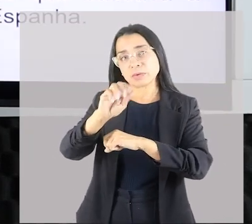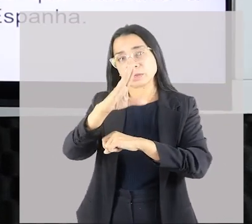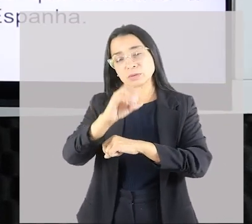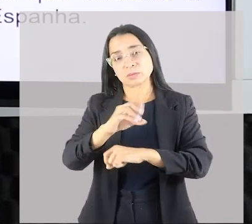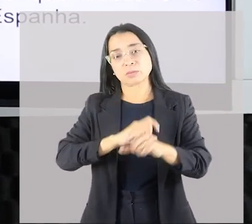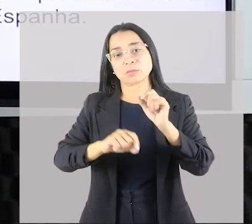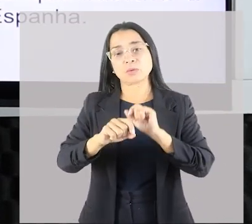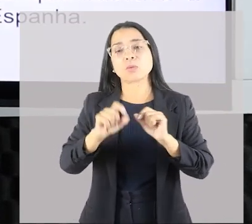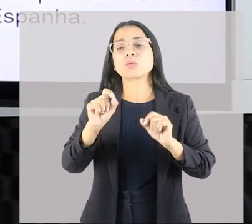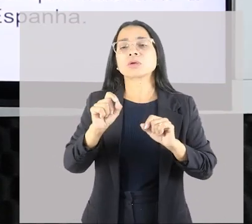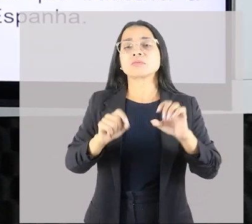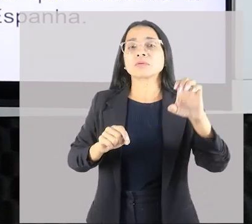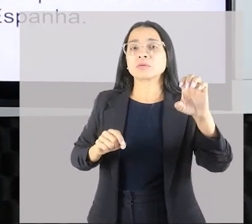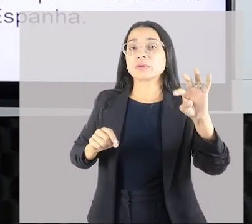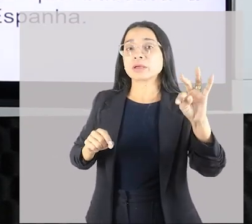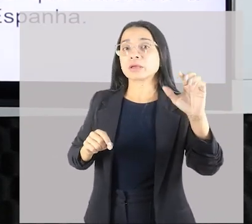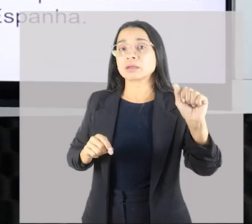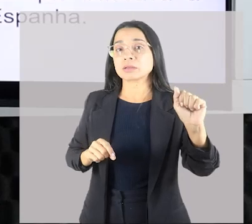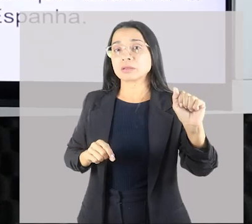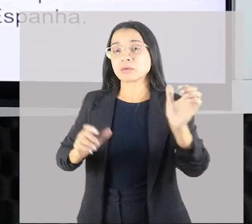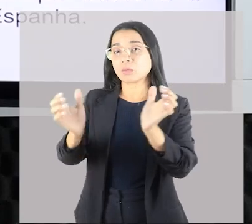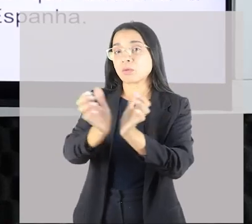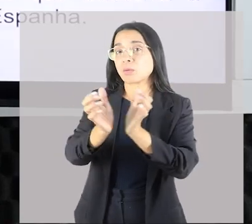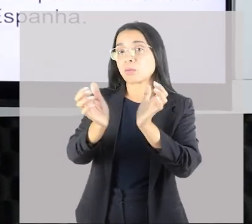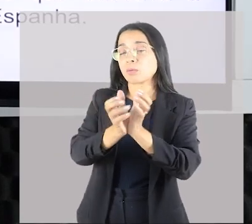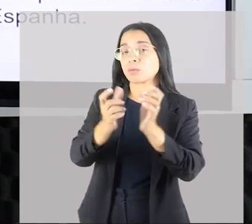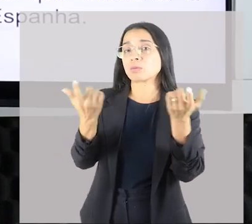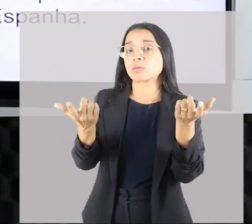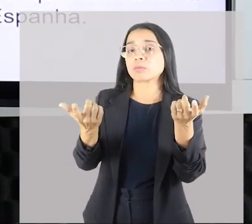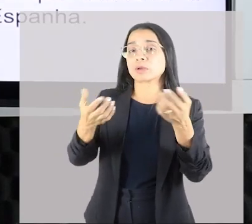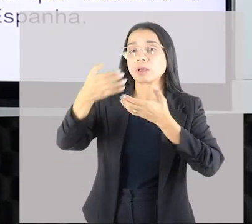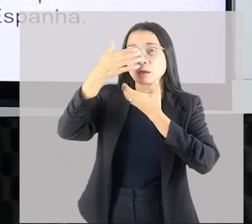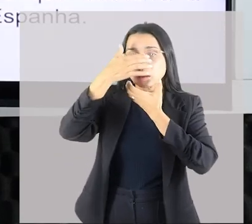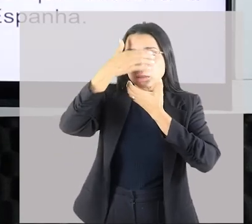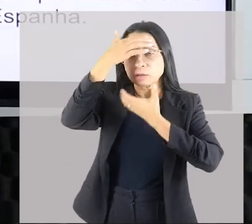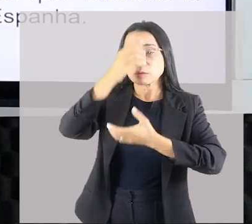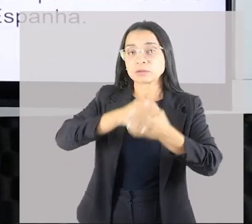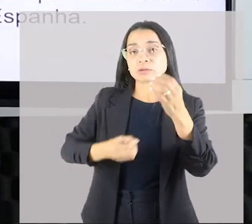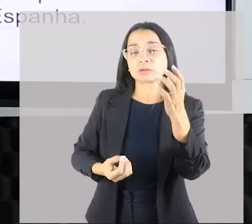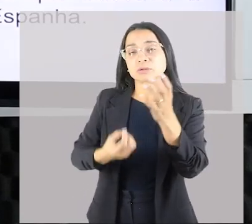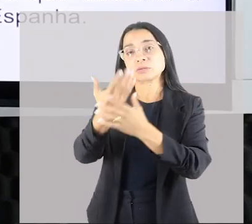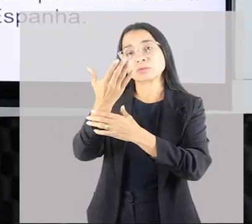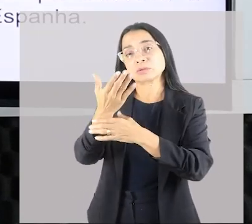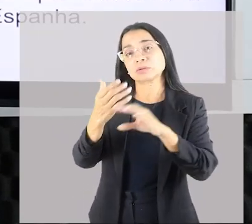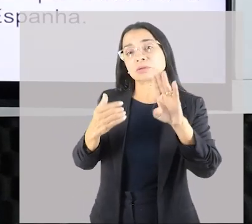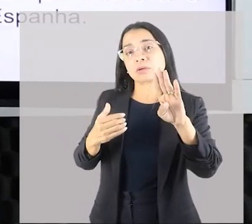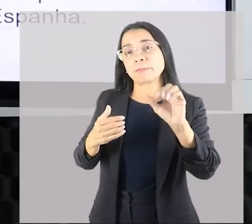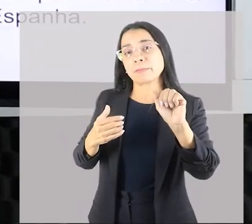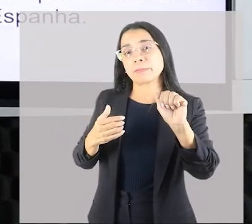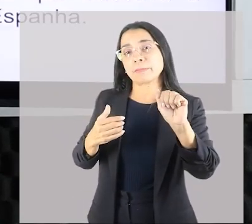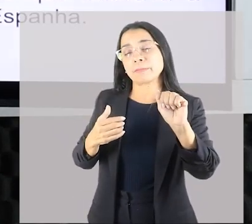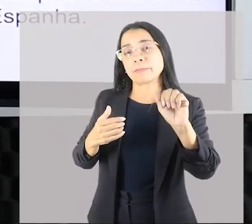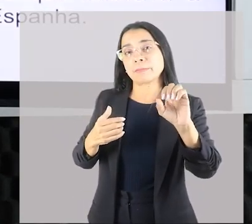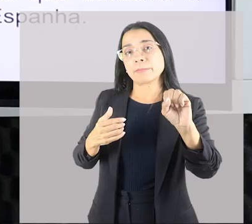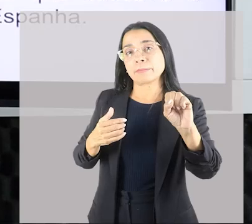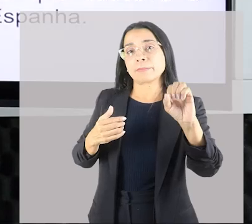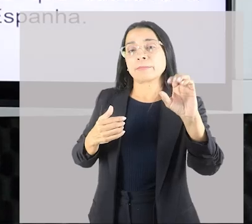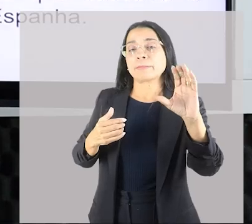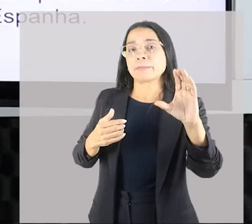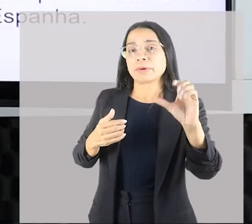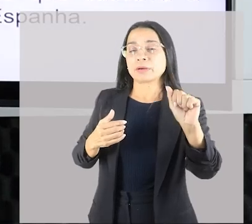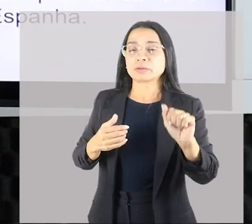provas. O que foi o ETA, Marcos? Foi um grupo terrorista de origem basca que utilizava atividades de violência, atividades